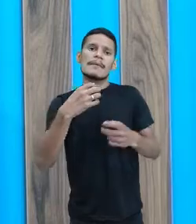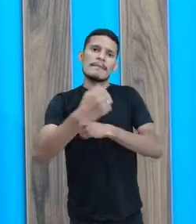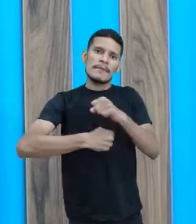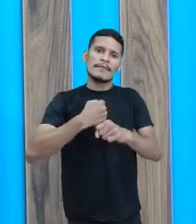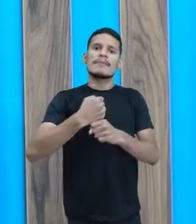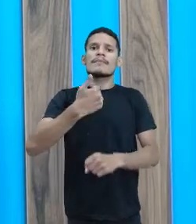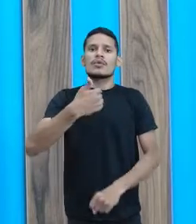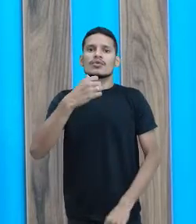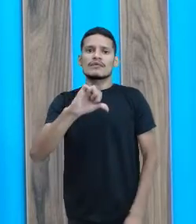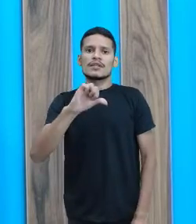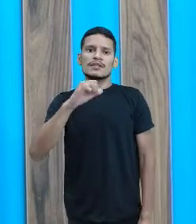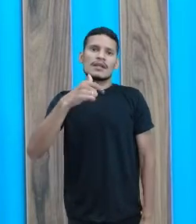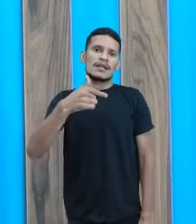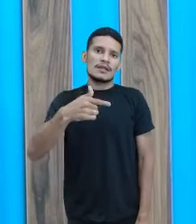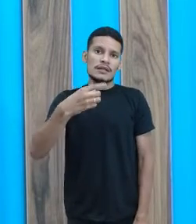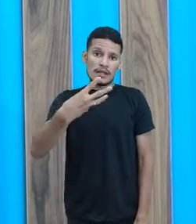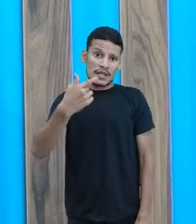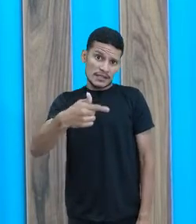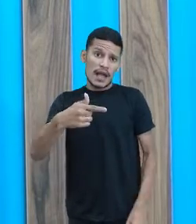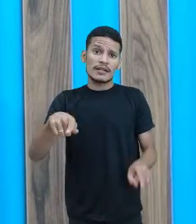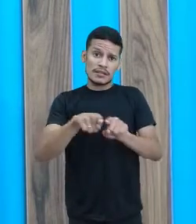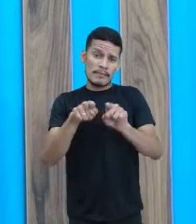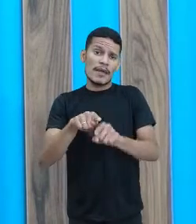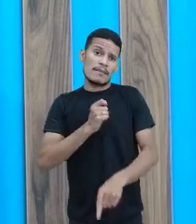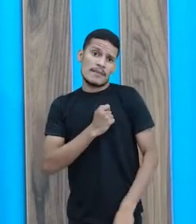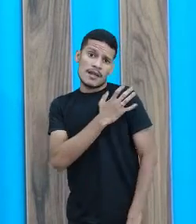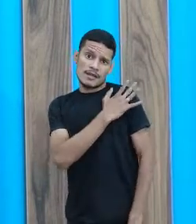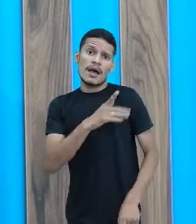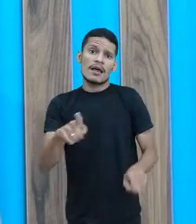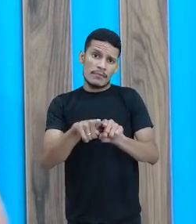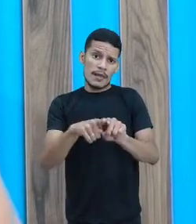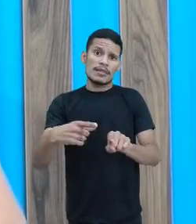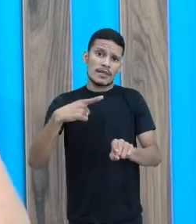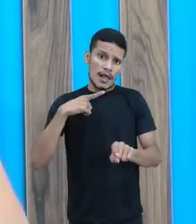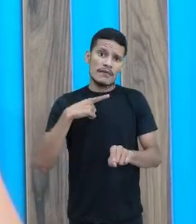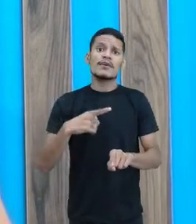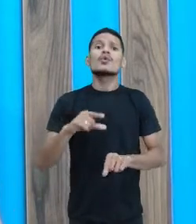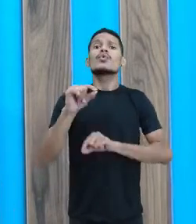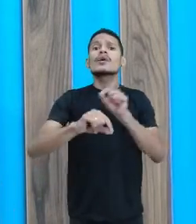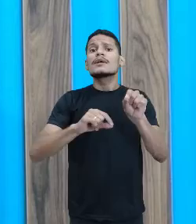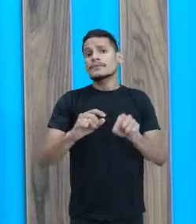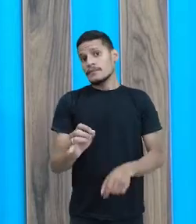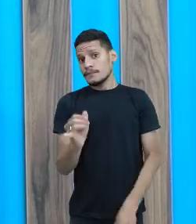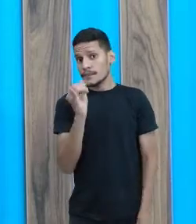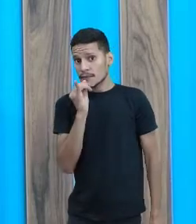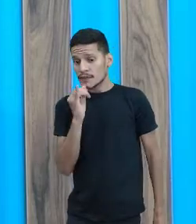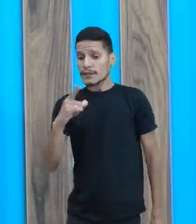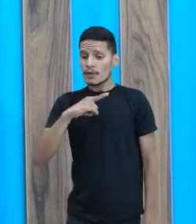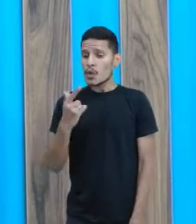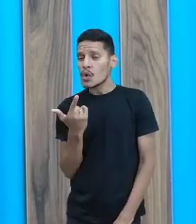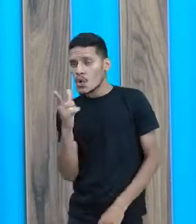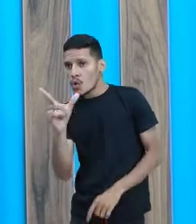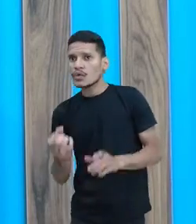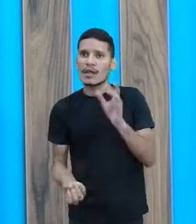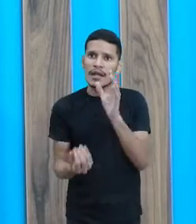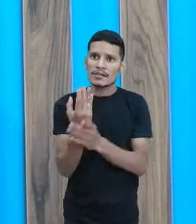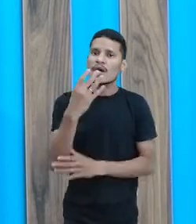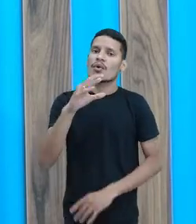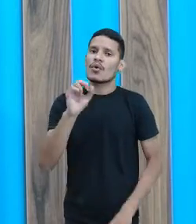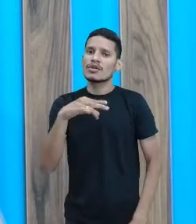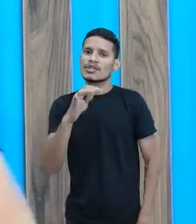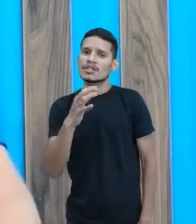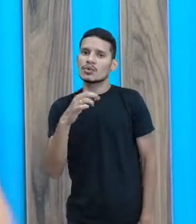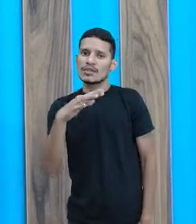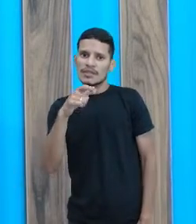de Vargas, o golpe militar. Então, tudo isso acabou gerando a construção de outra Constituição, de outra perspectiva de